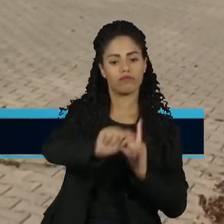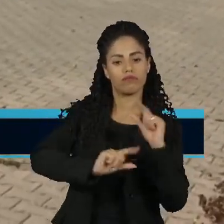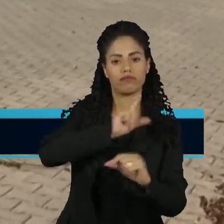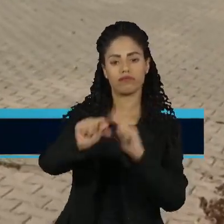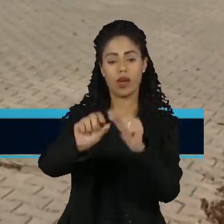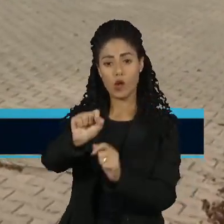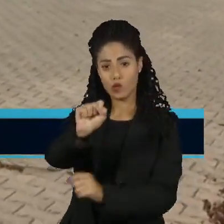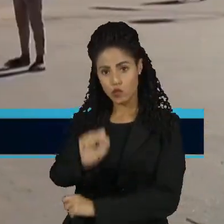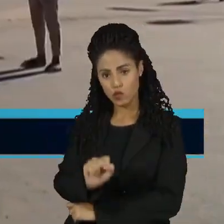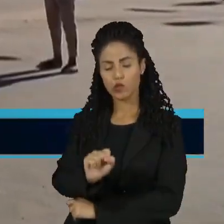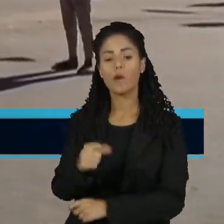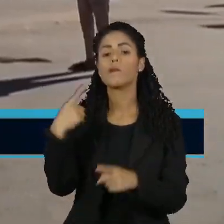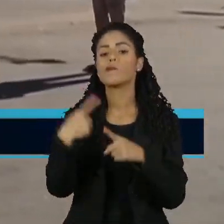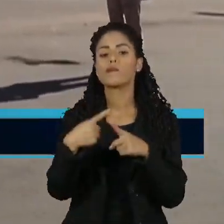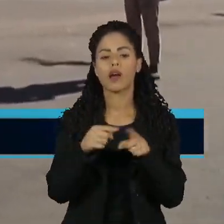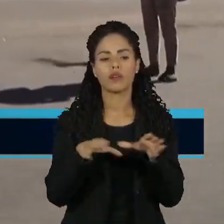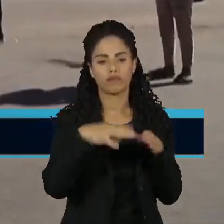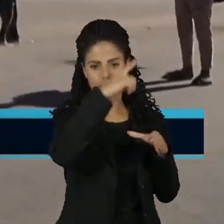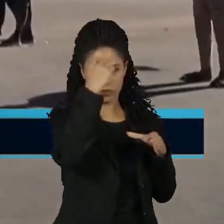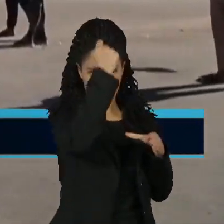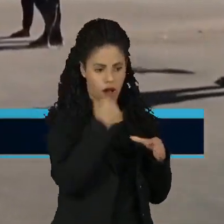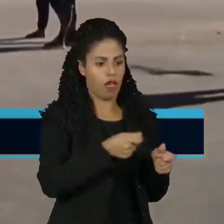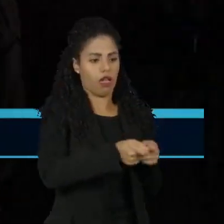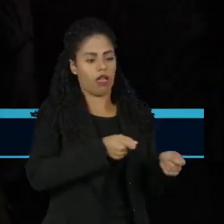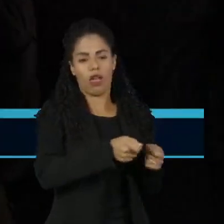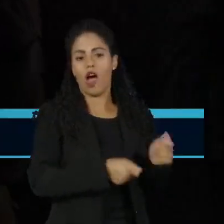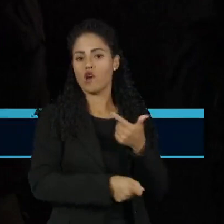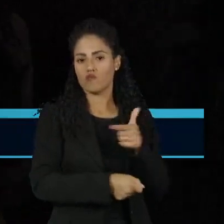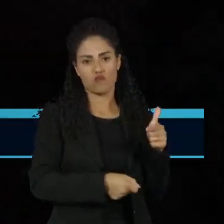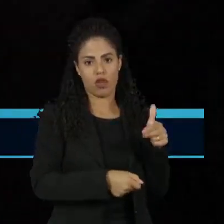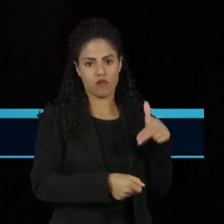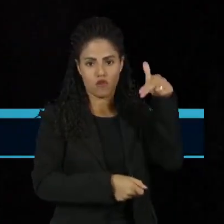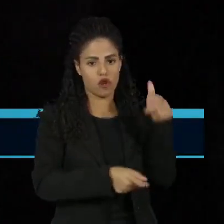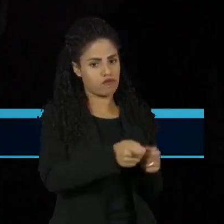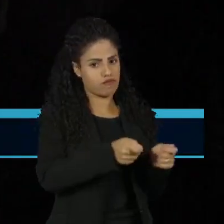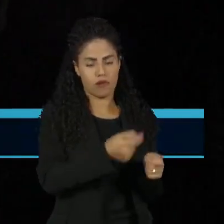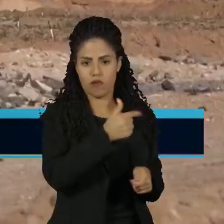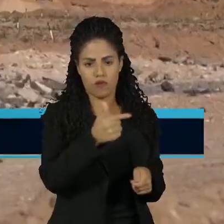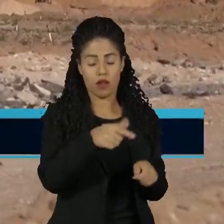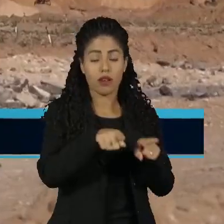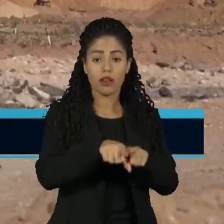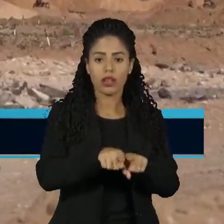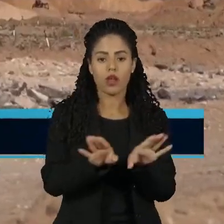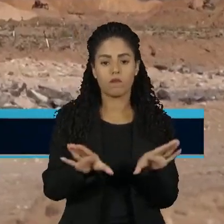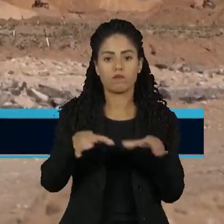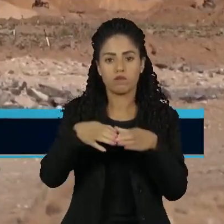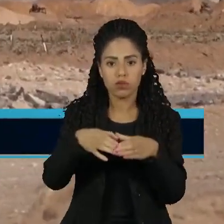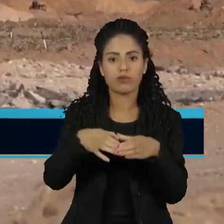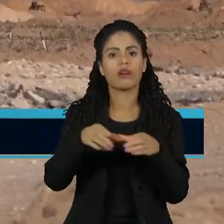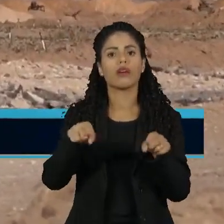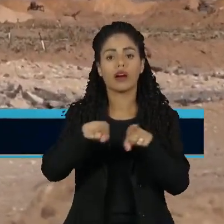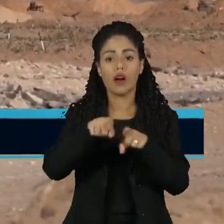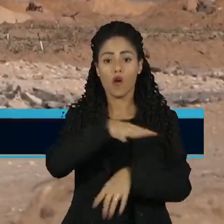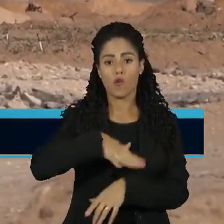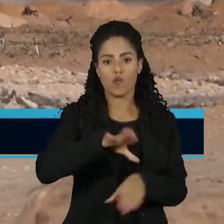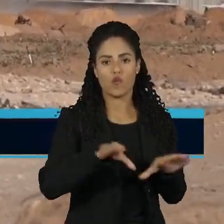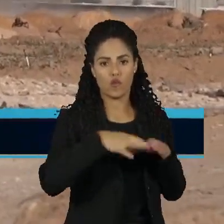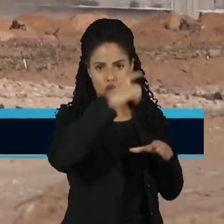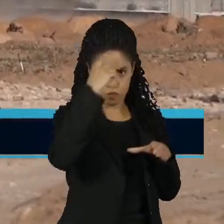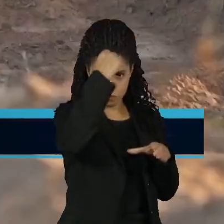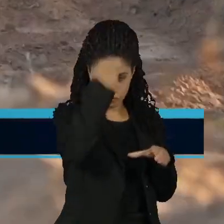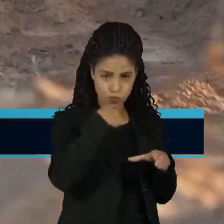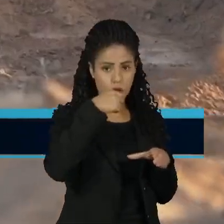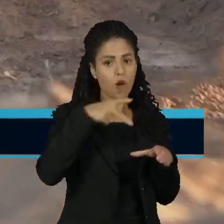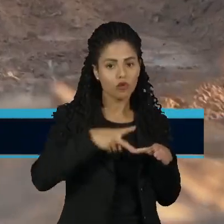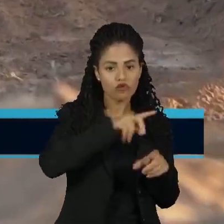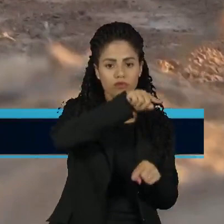sul, porque o Hamas já não tem o controle do norte. As operações se concentram eliminando redutos do grupo terrorista.